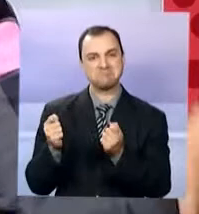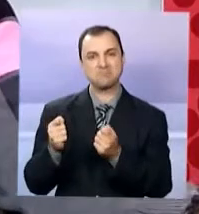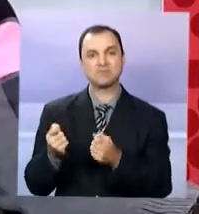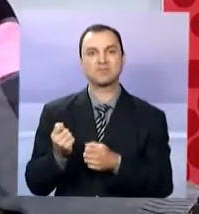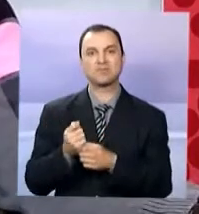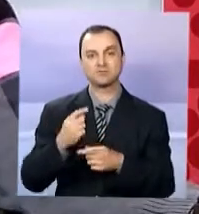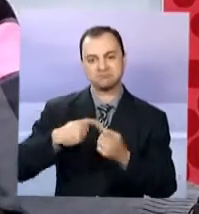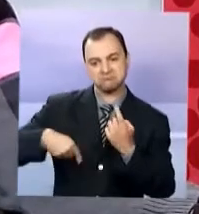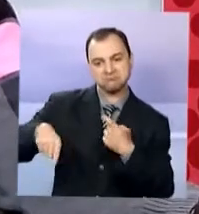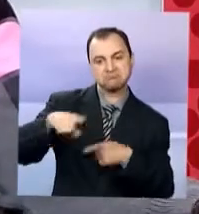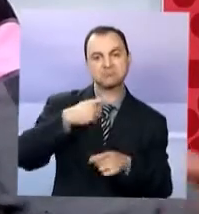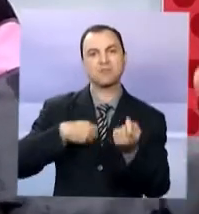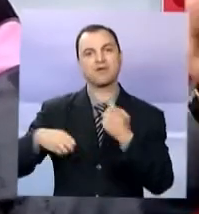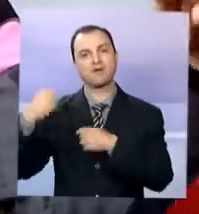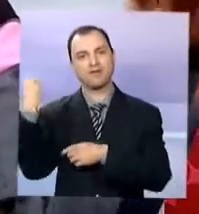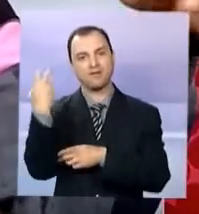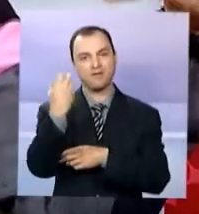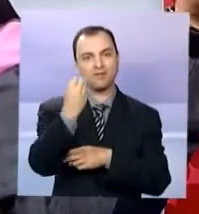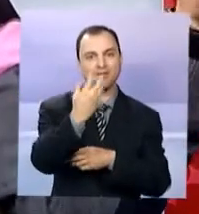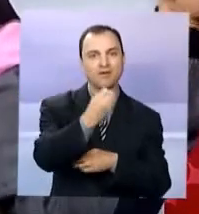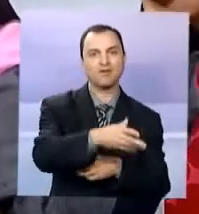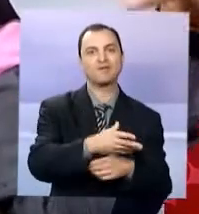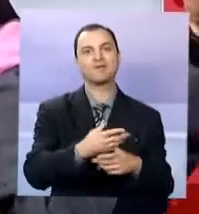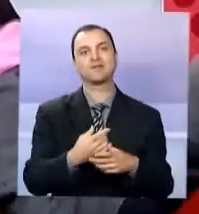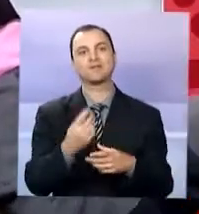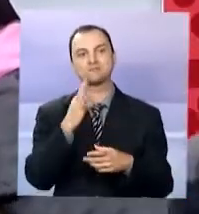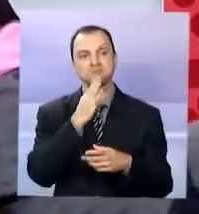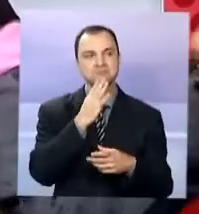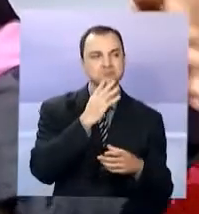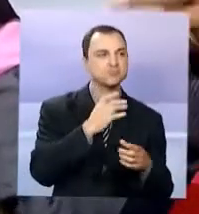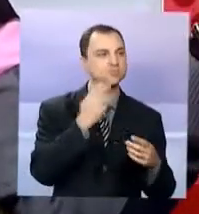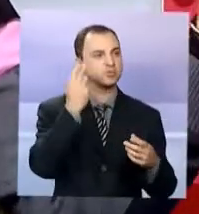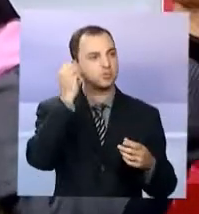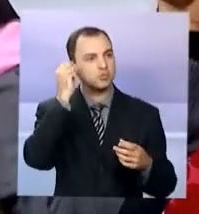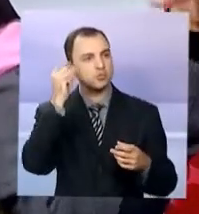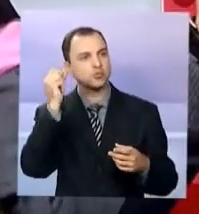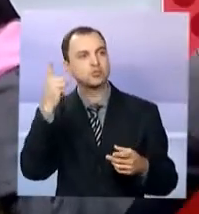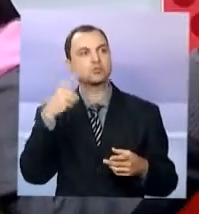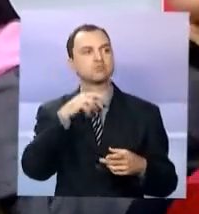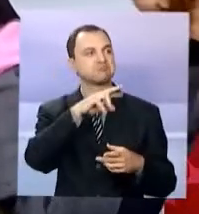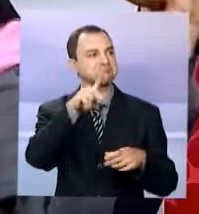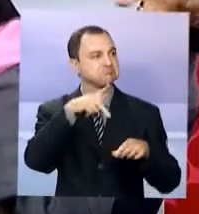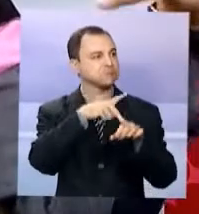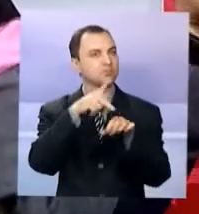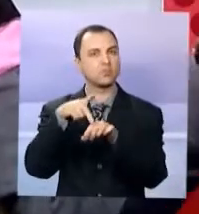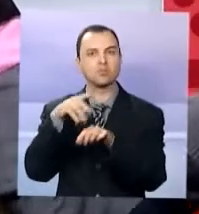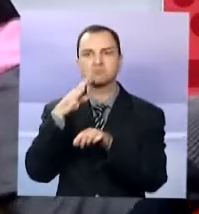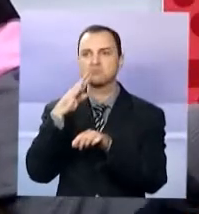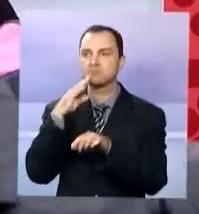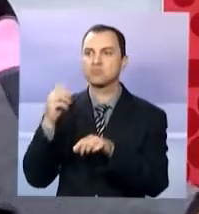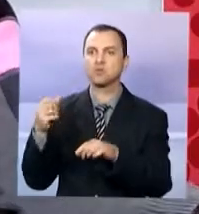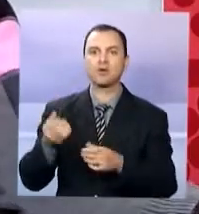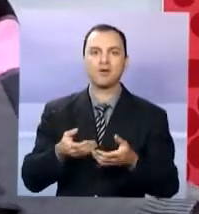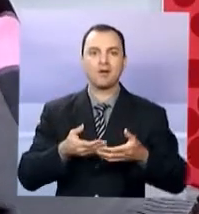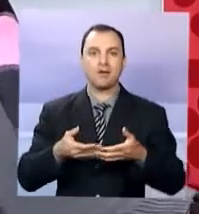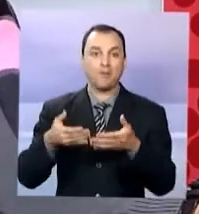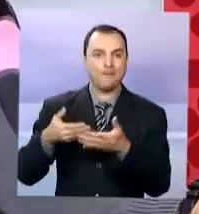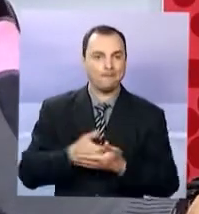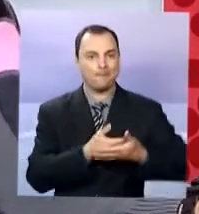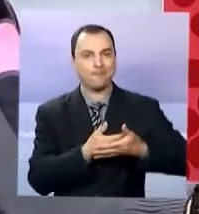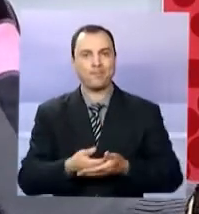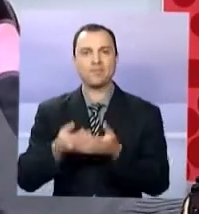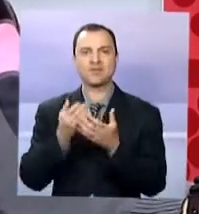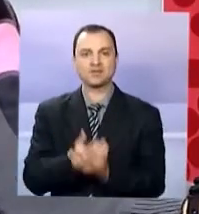podendo fazer os intercâmbios fazendo reais aí tá ele tá com Estamos conhecendo outras culturas outros países que são versos do voleibol